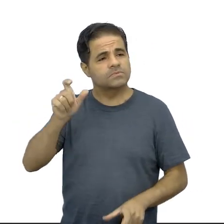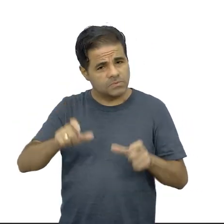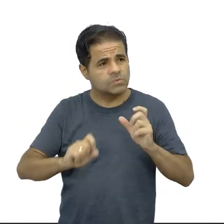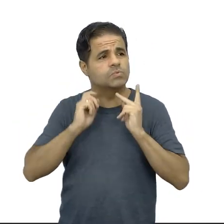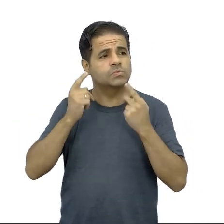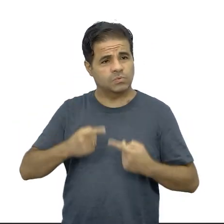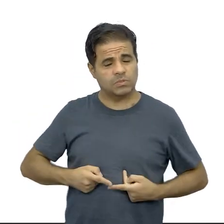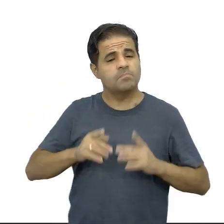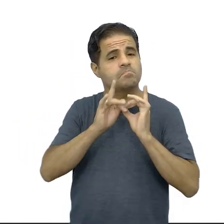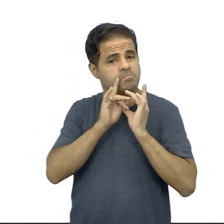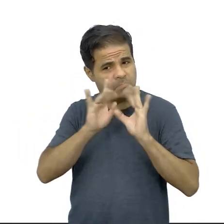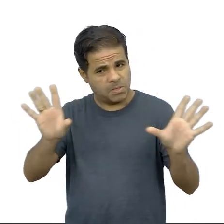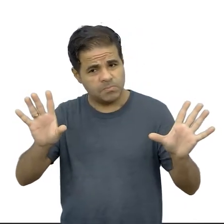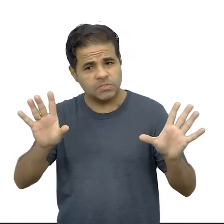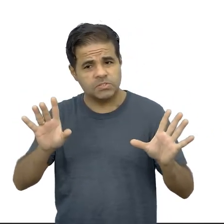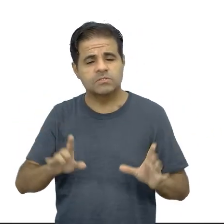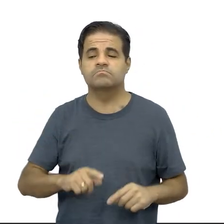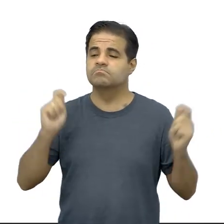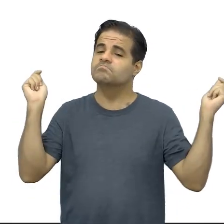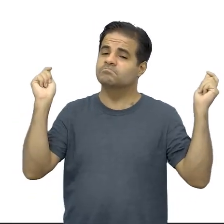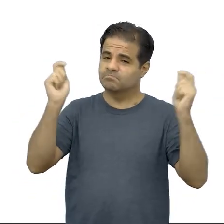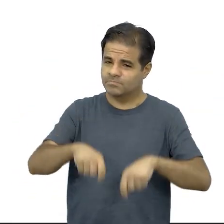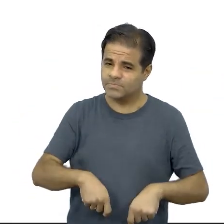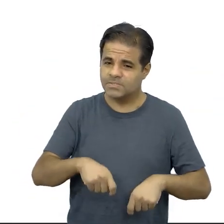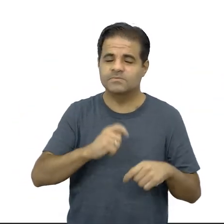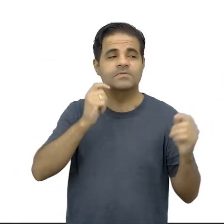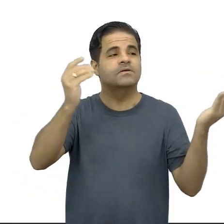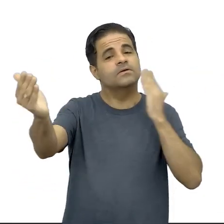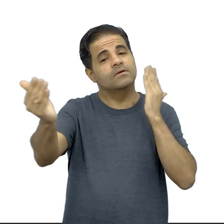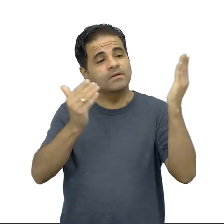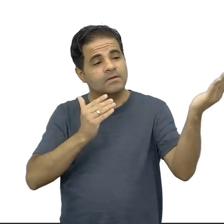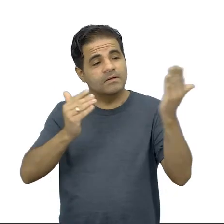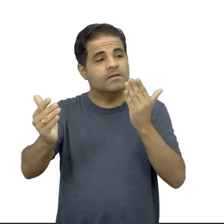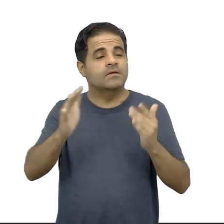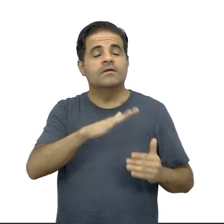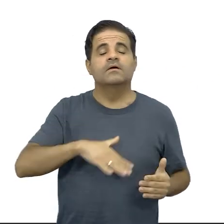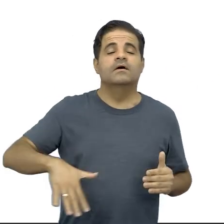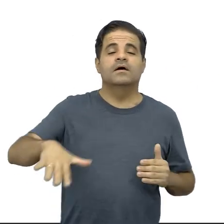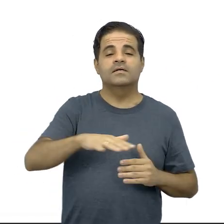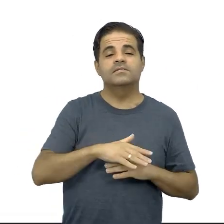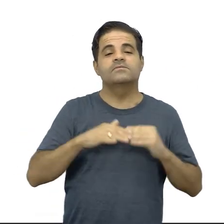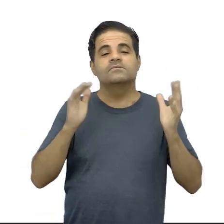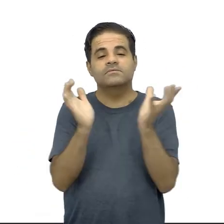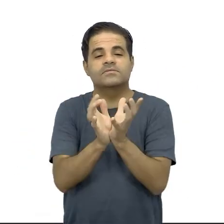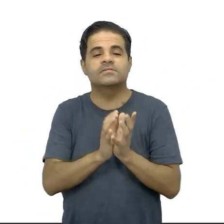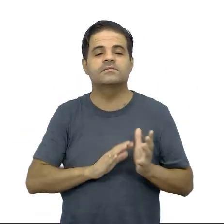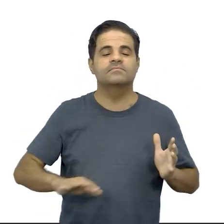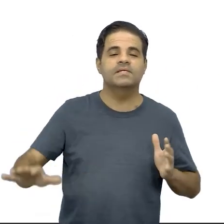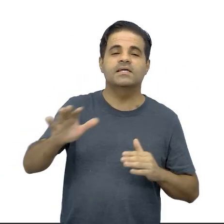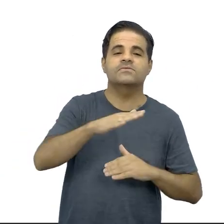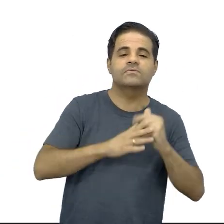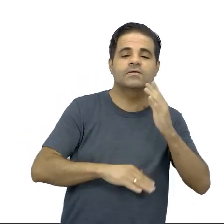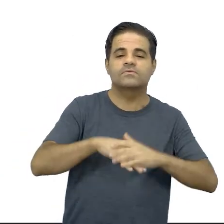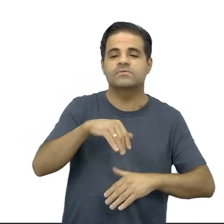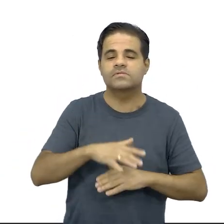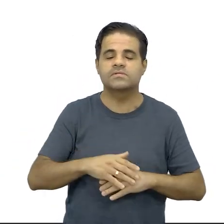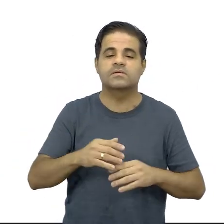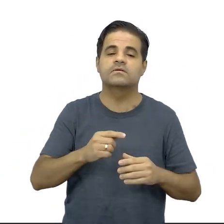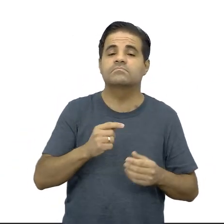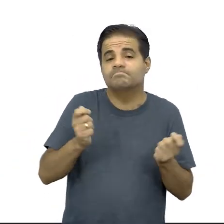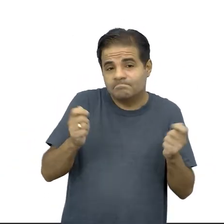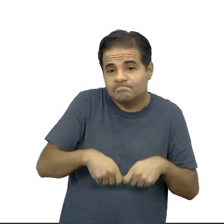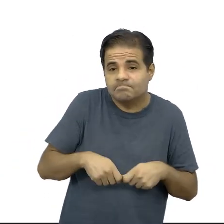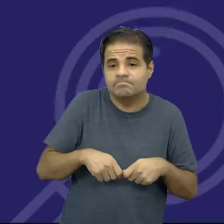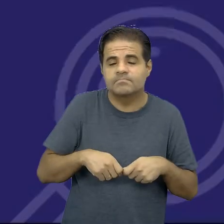vivos, permitindo que sejam possíveis compará-las e identificá-las em grupo. Tá tudo bem até aí?